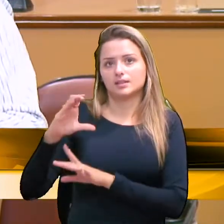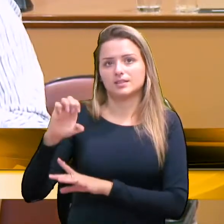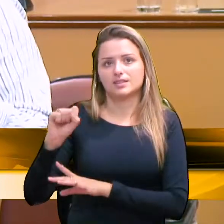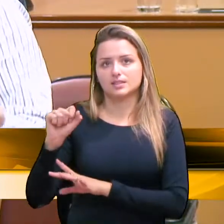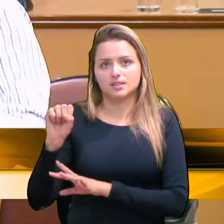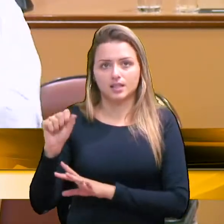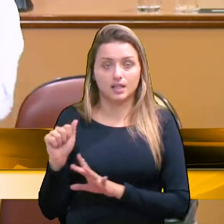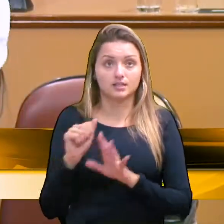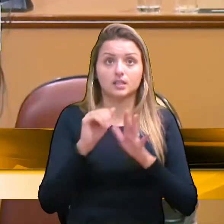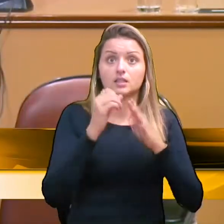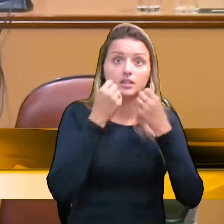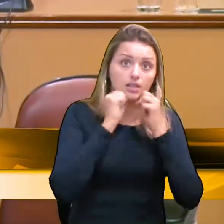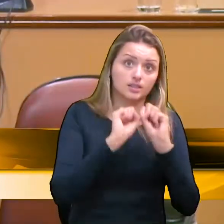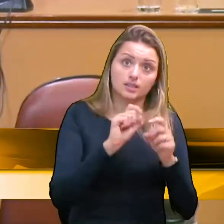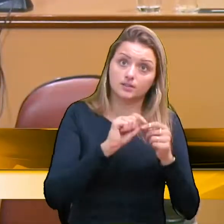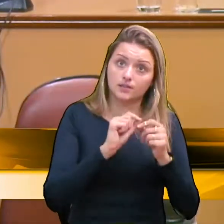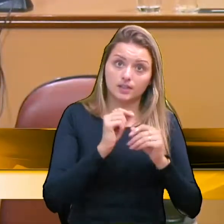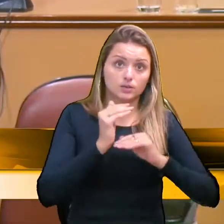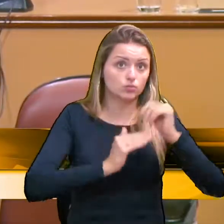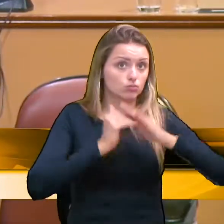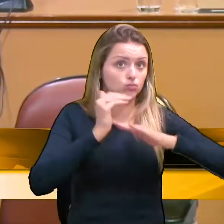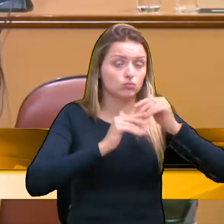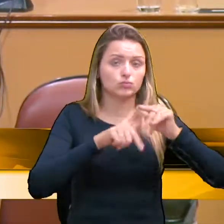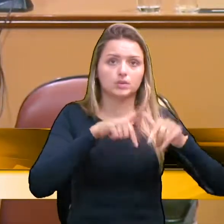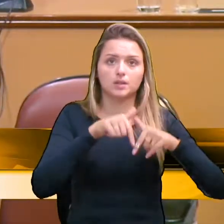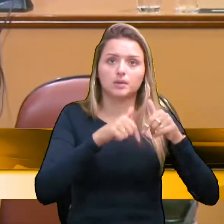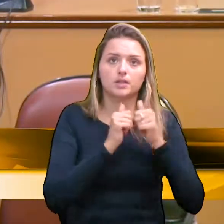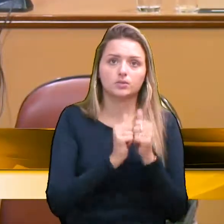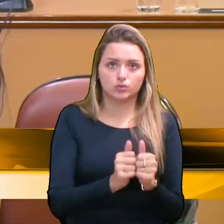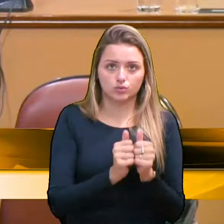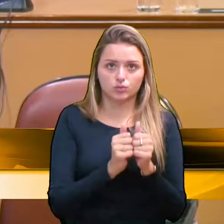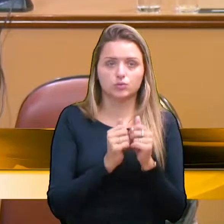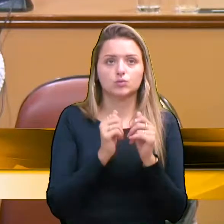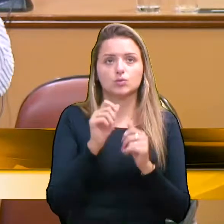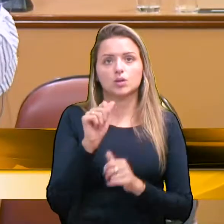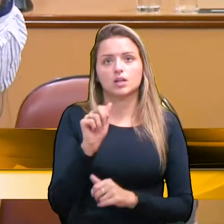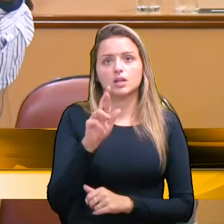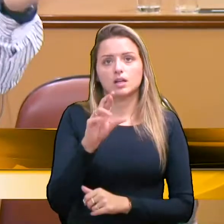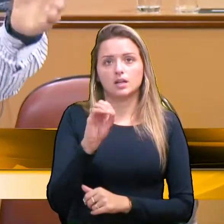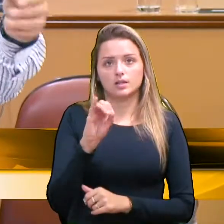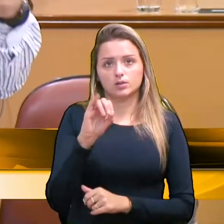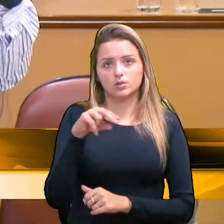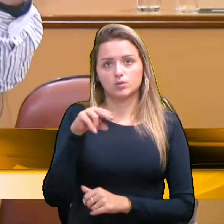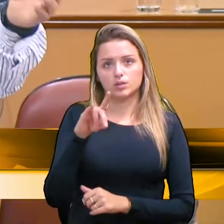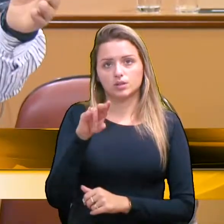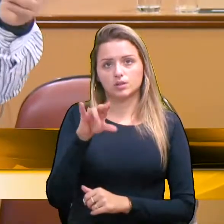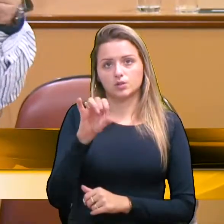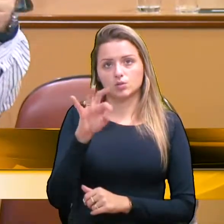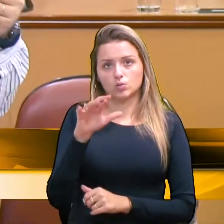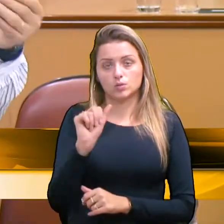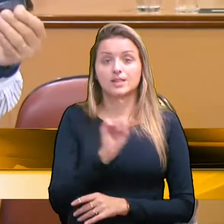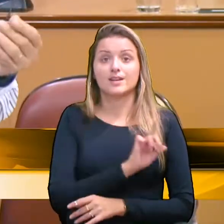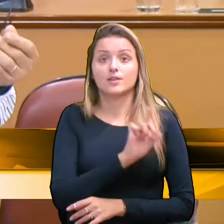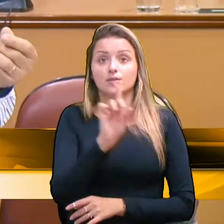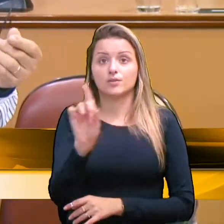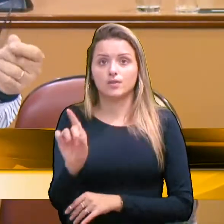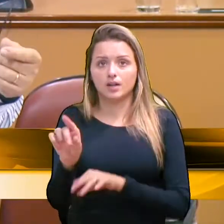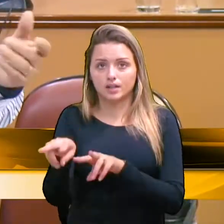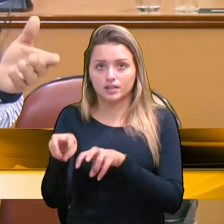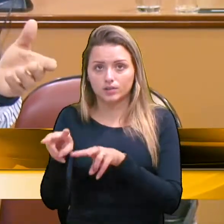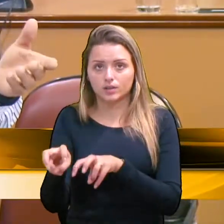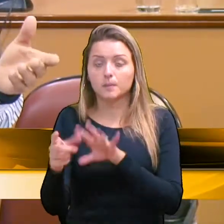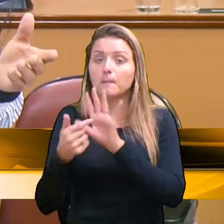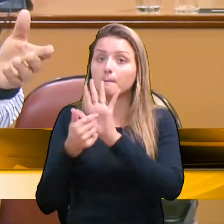trabalho construtivo, assim como a Emater faz nas agroindústrias, que vai até a propriedade e oferece aquilo que a Emater tem